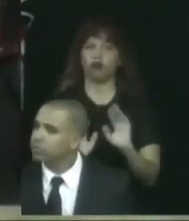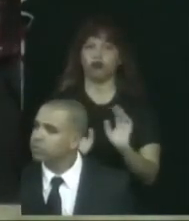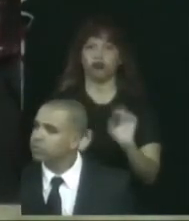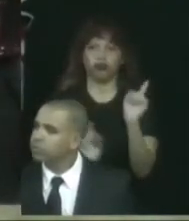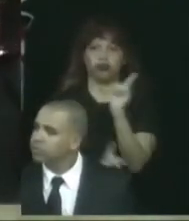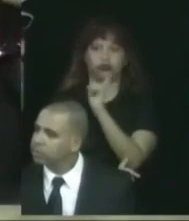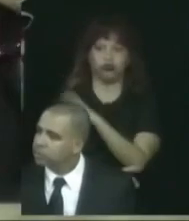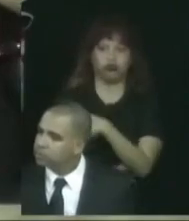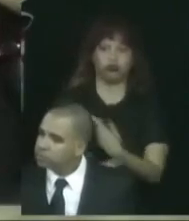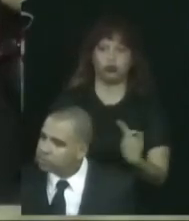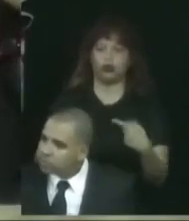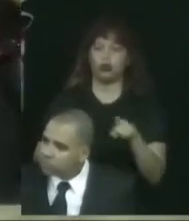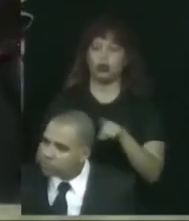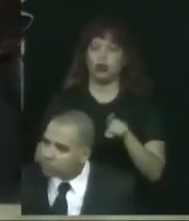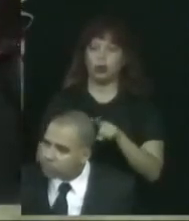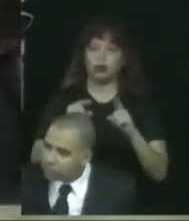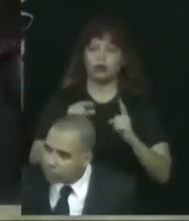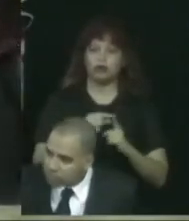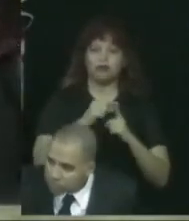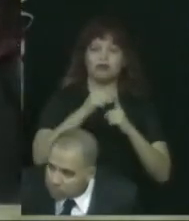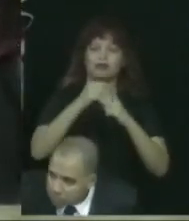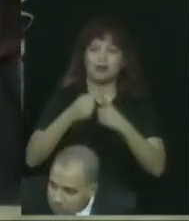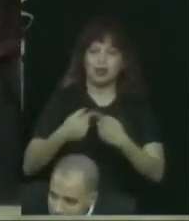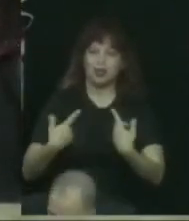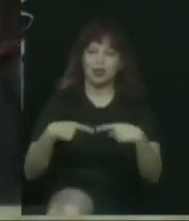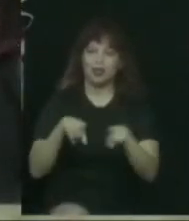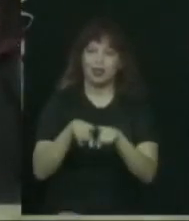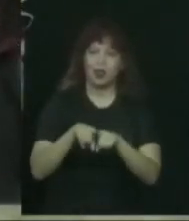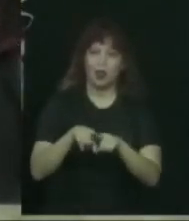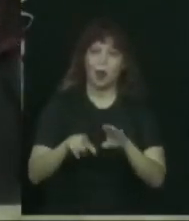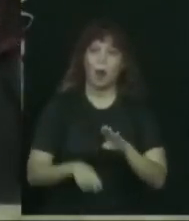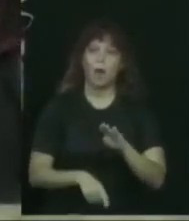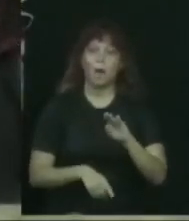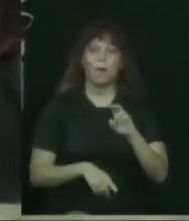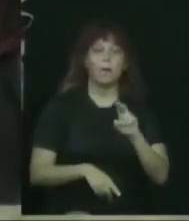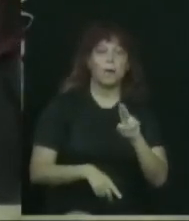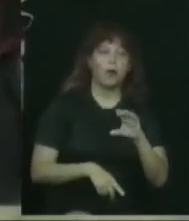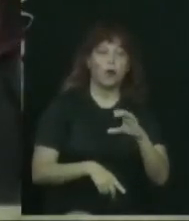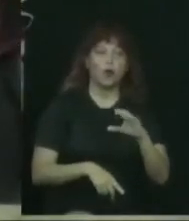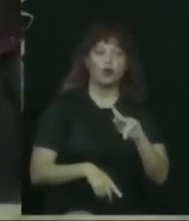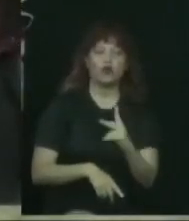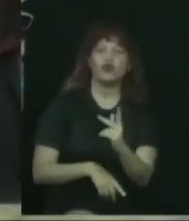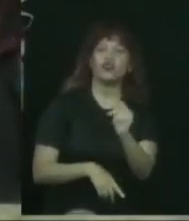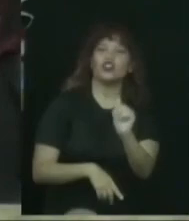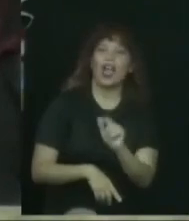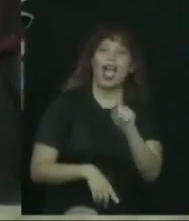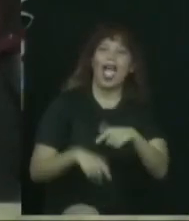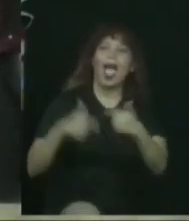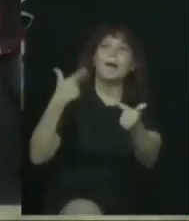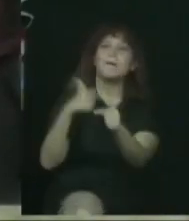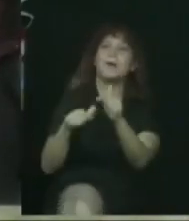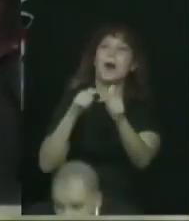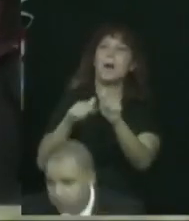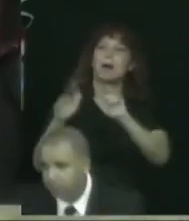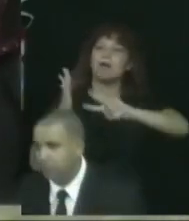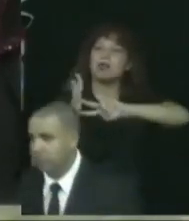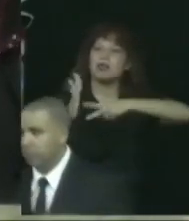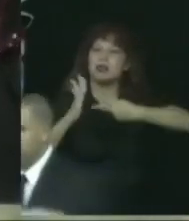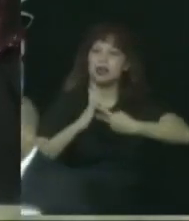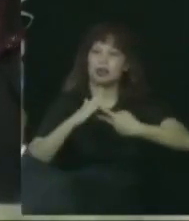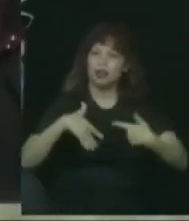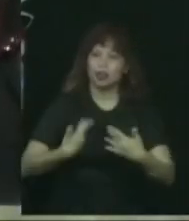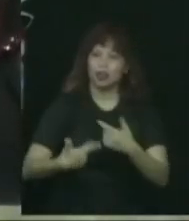fez acompanhado verbete do dicionário baianês bucha seria problema intuitivamente algo como